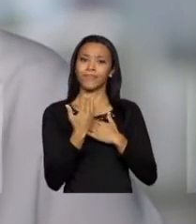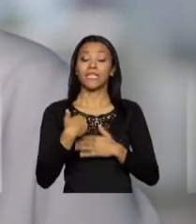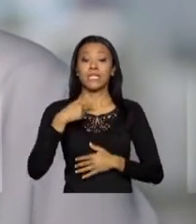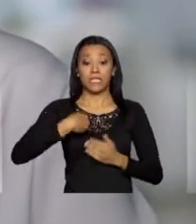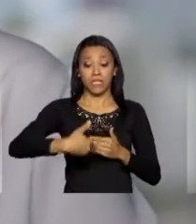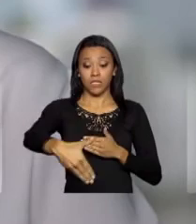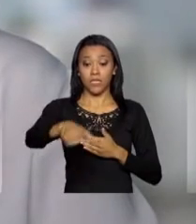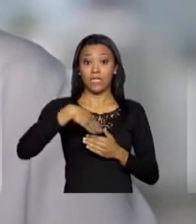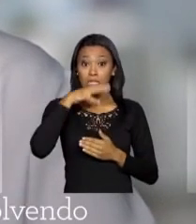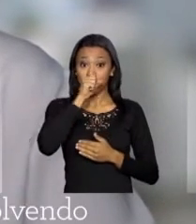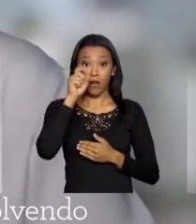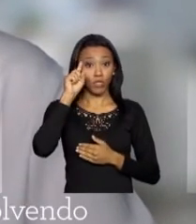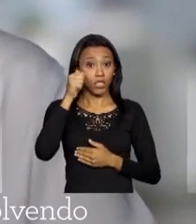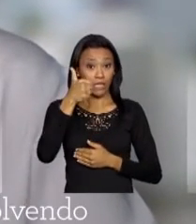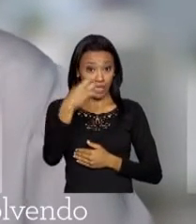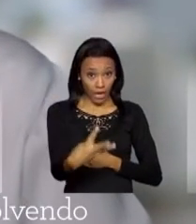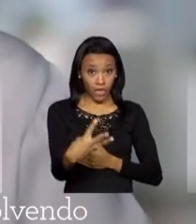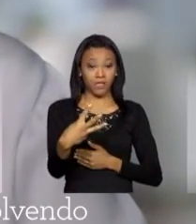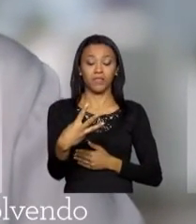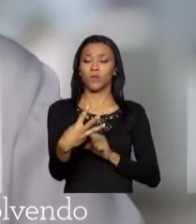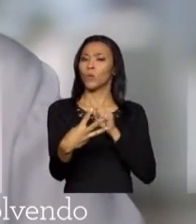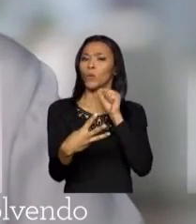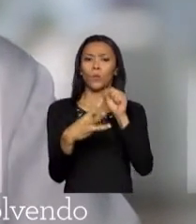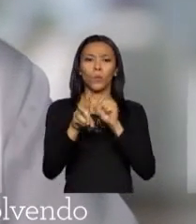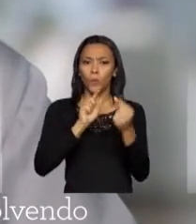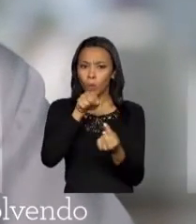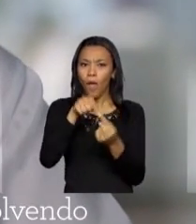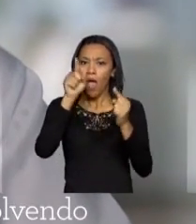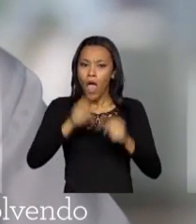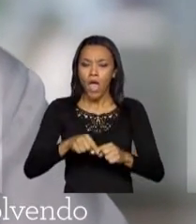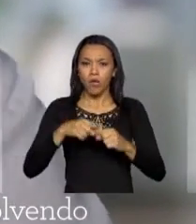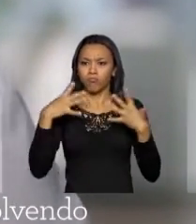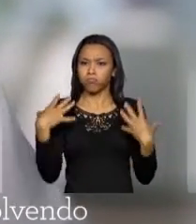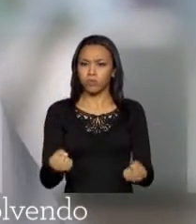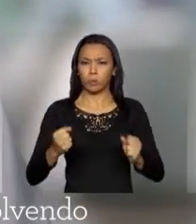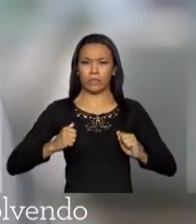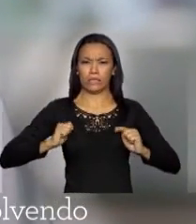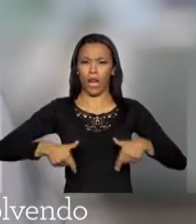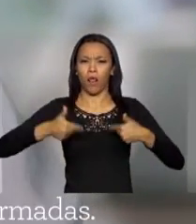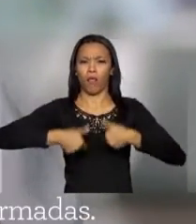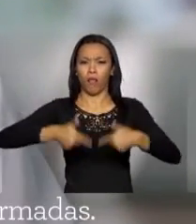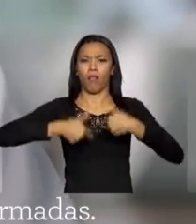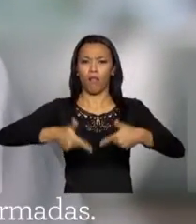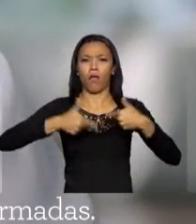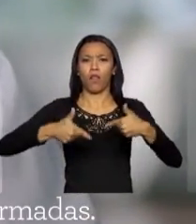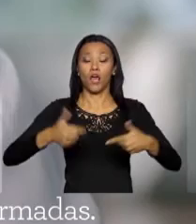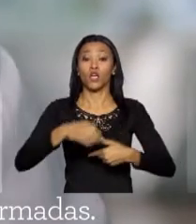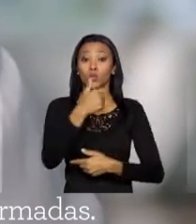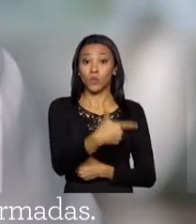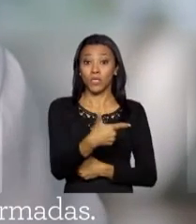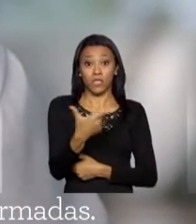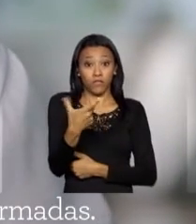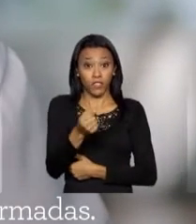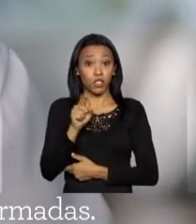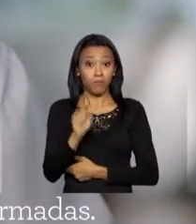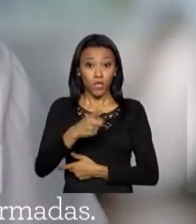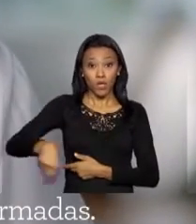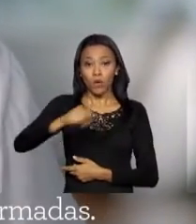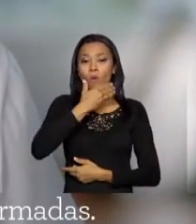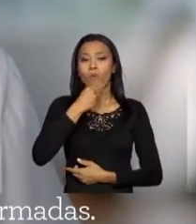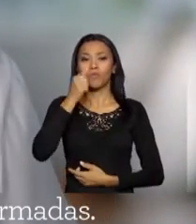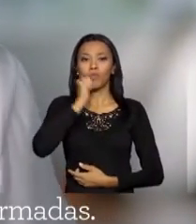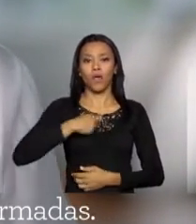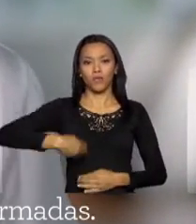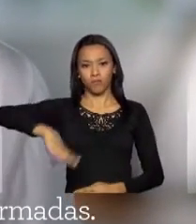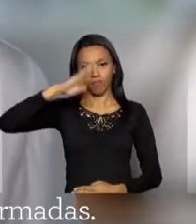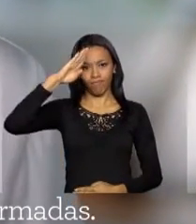sábado, dia 13, deflagraremos uma mega operação envolvendo 220 mil homens e mulheres